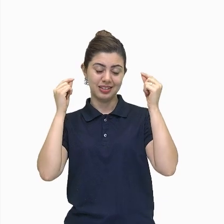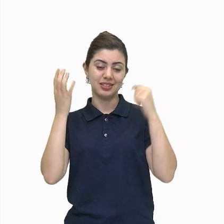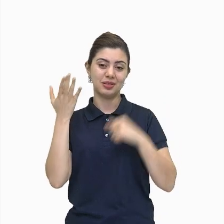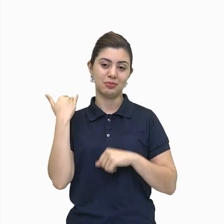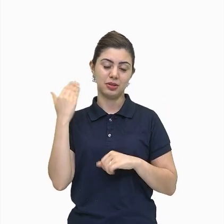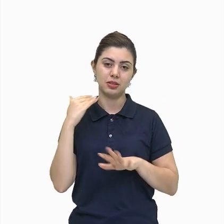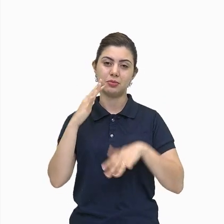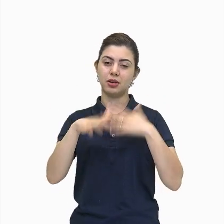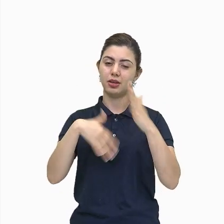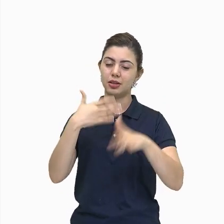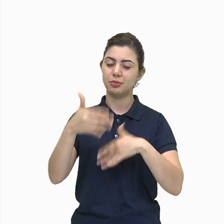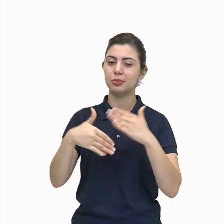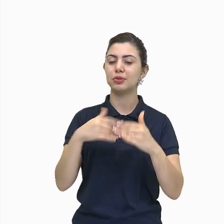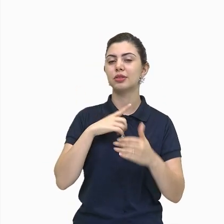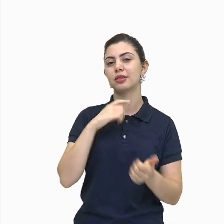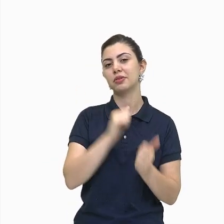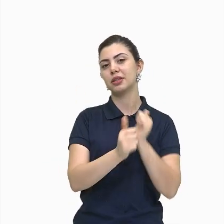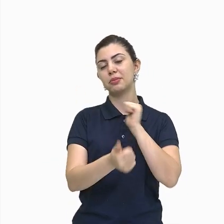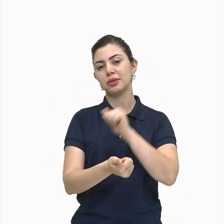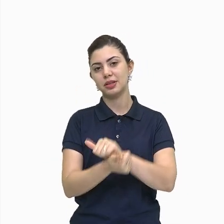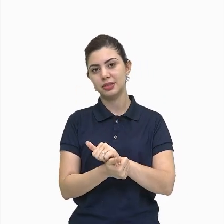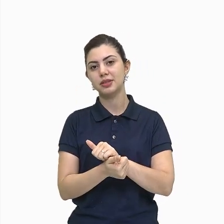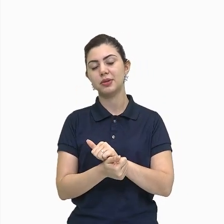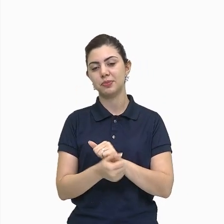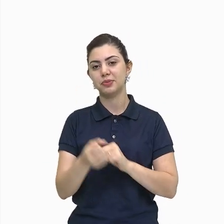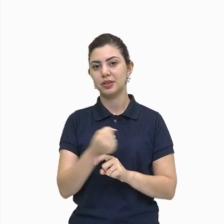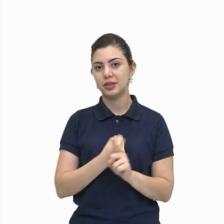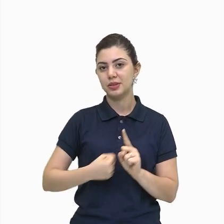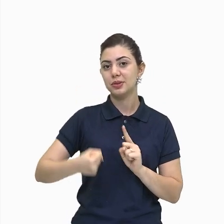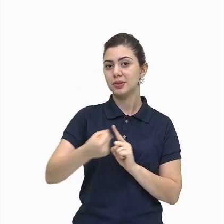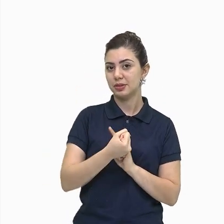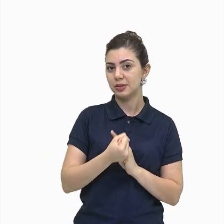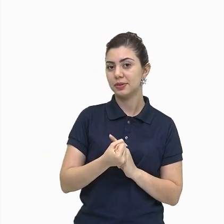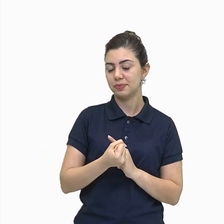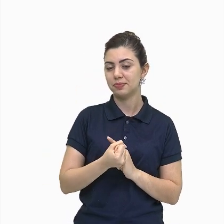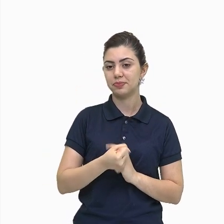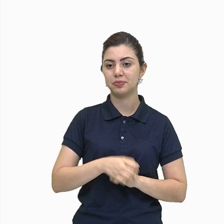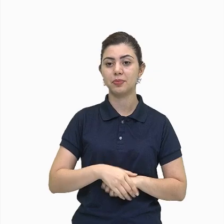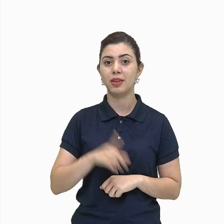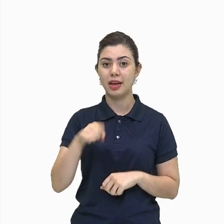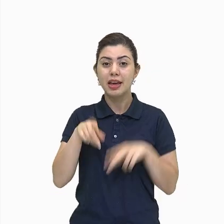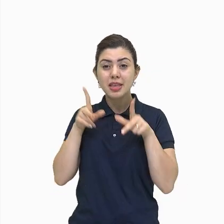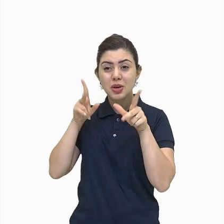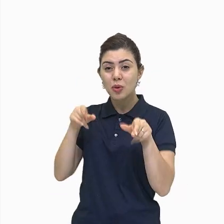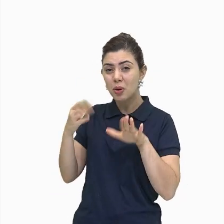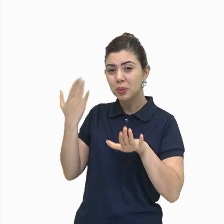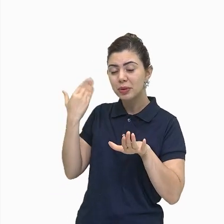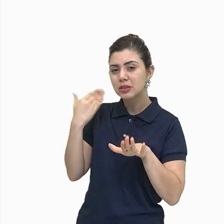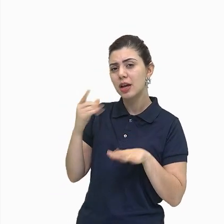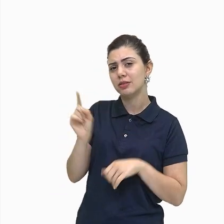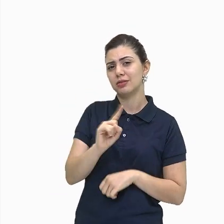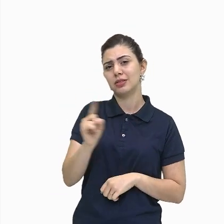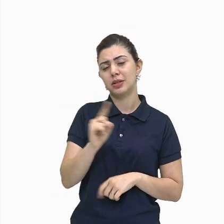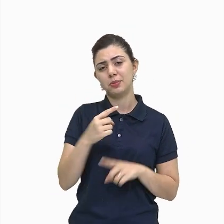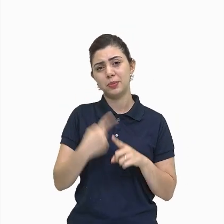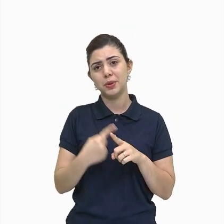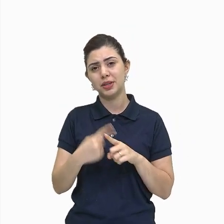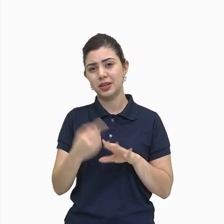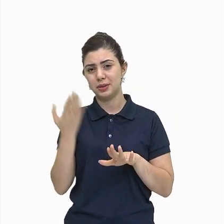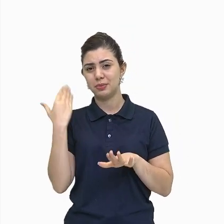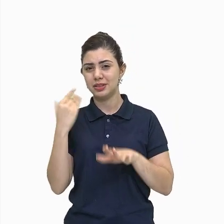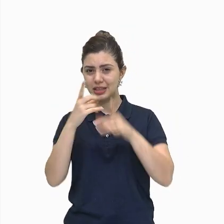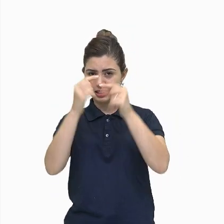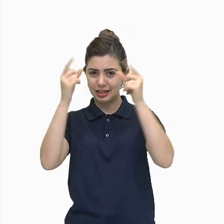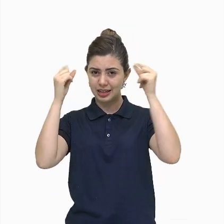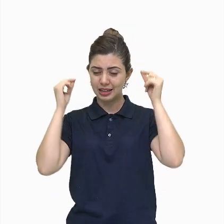nossas sociedades modernas, tá? No que nós vivemos hoje. É igual? Claro que não é igual, porque na Grécia Antiga o conceito